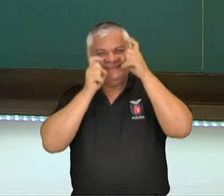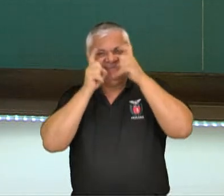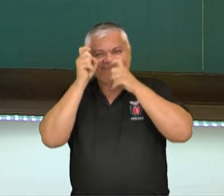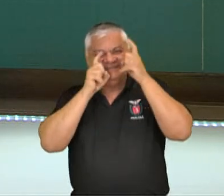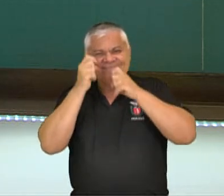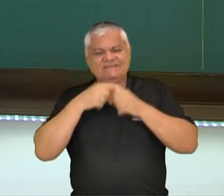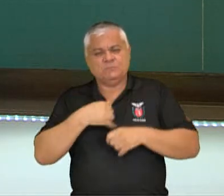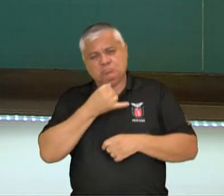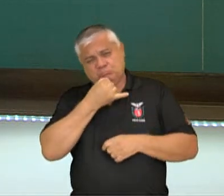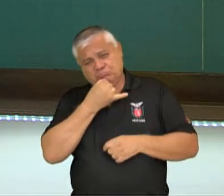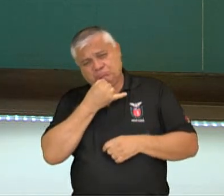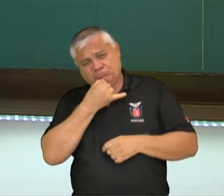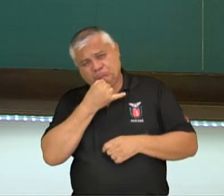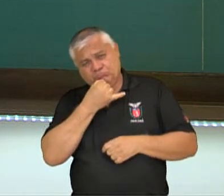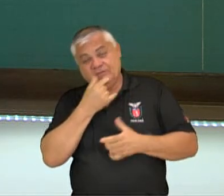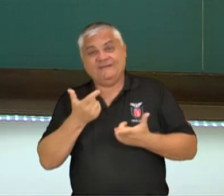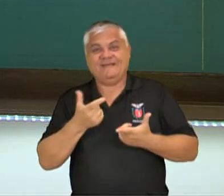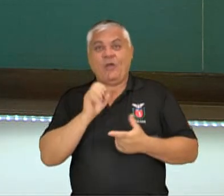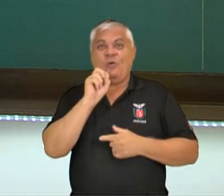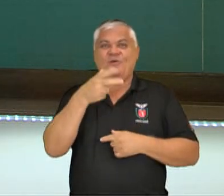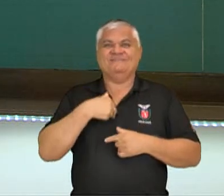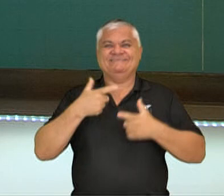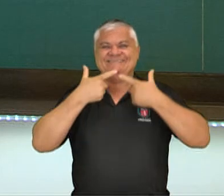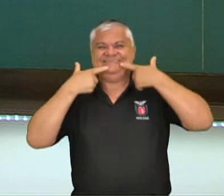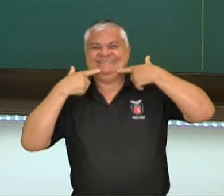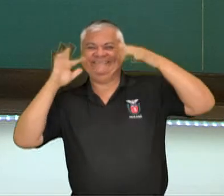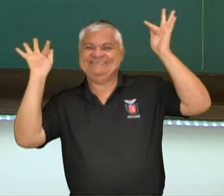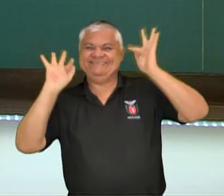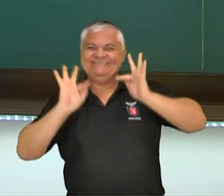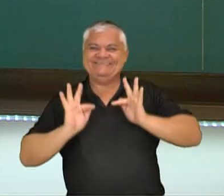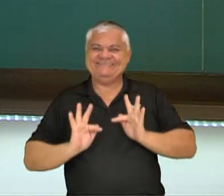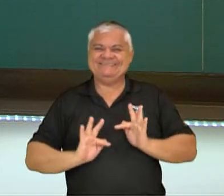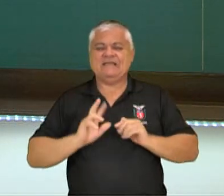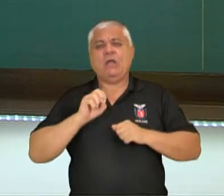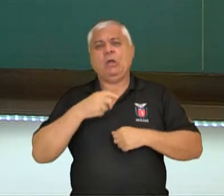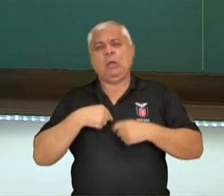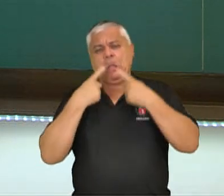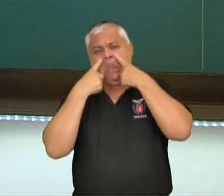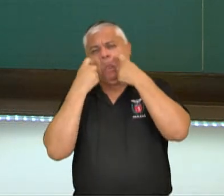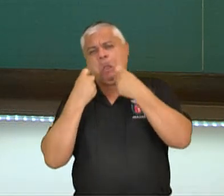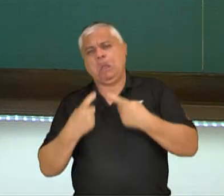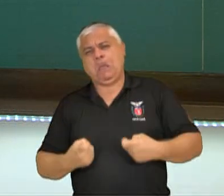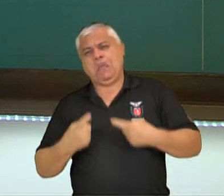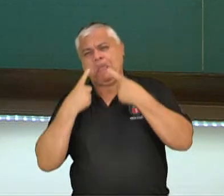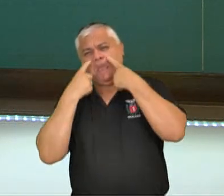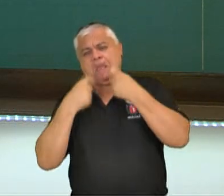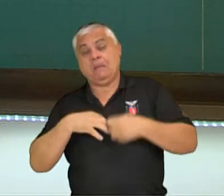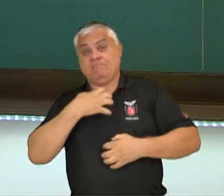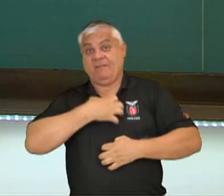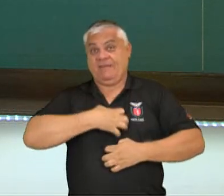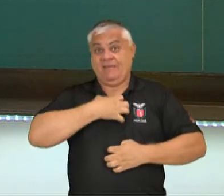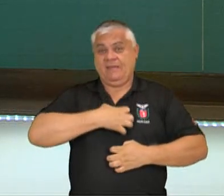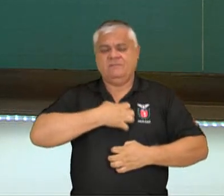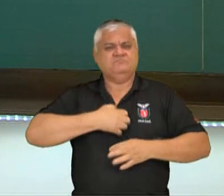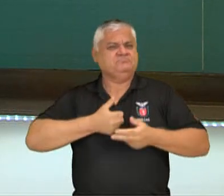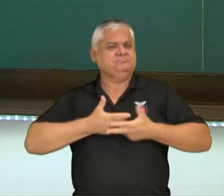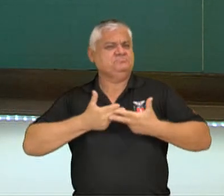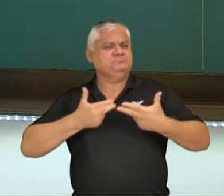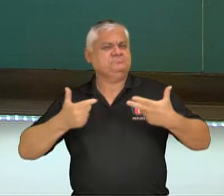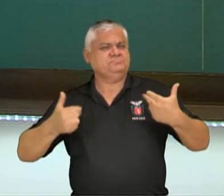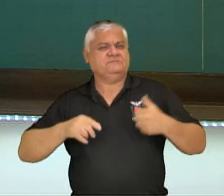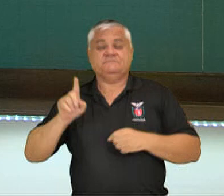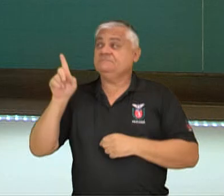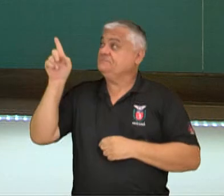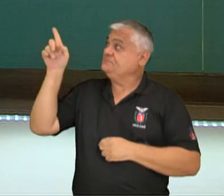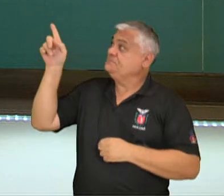está triste, se você está feliz, né? Se você está bravo. Então, esses emojis, eles